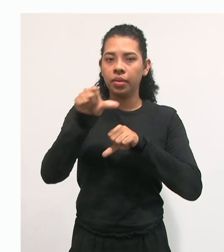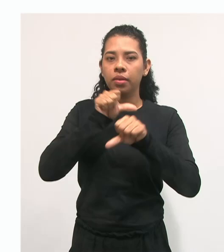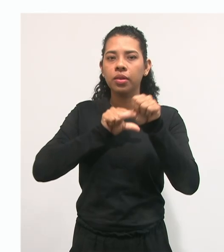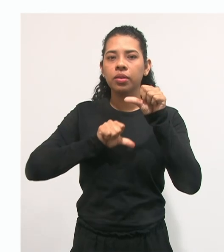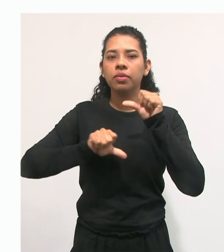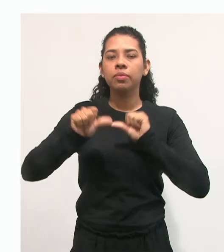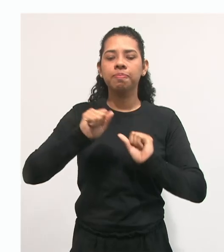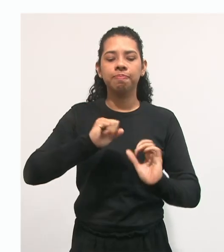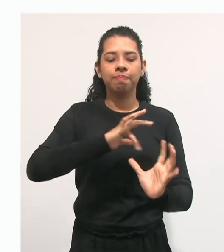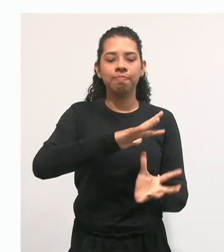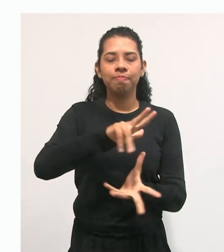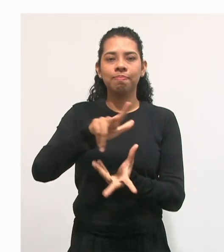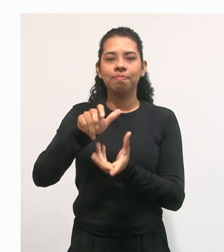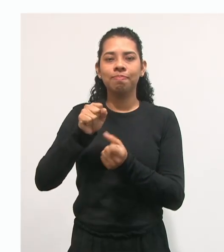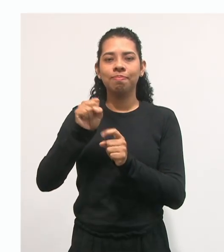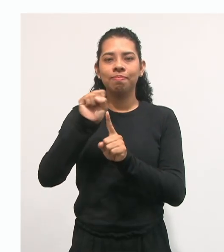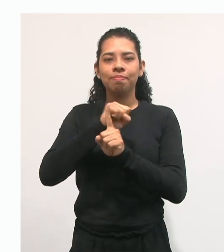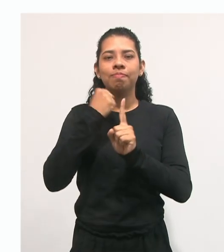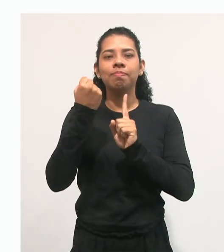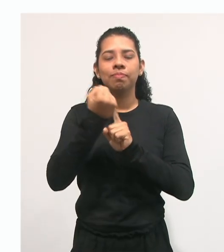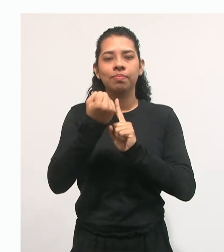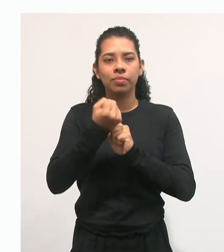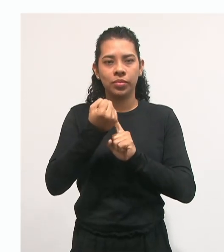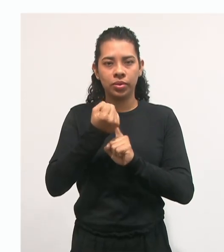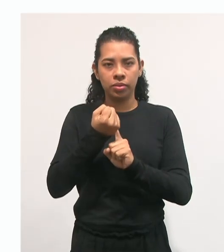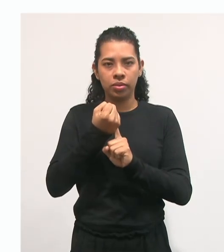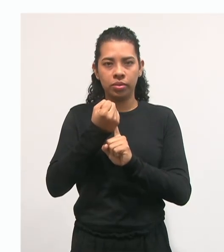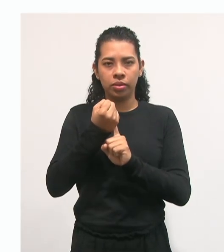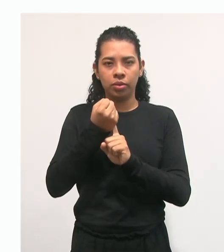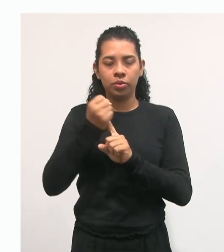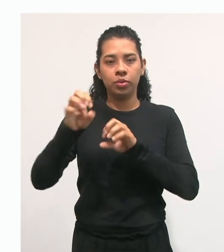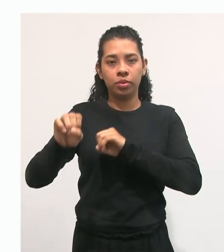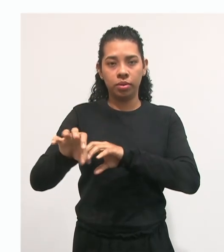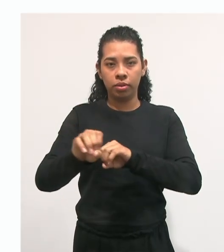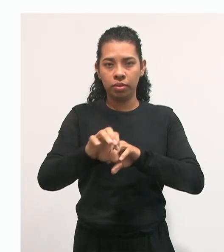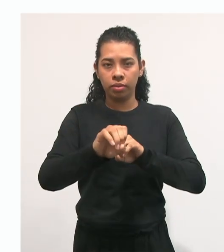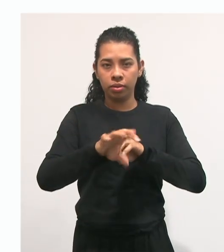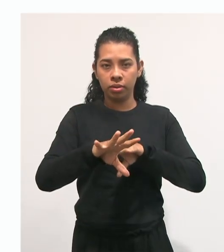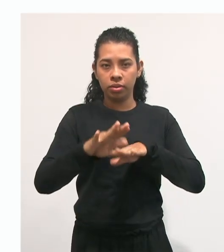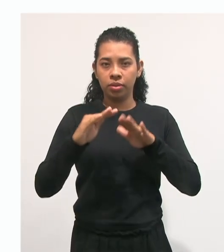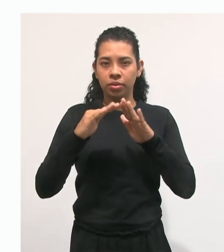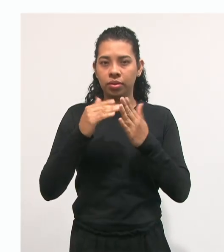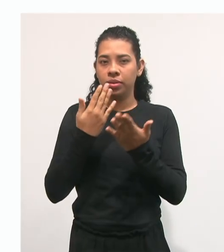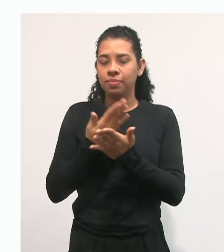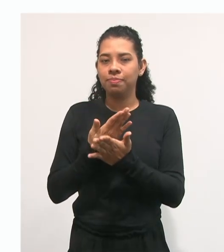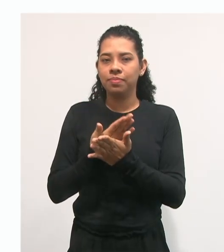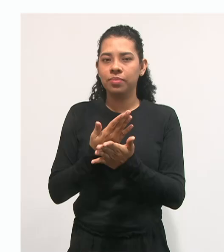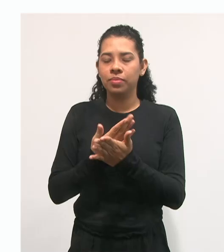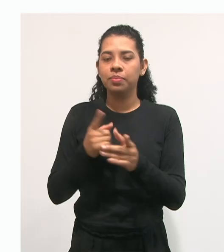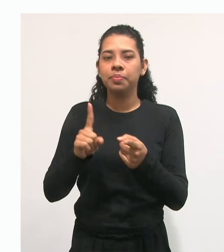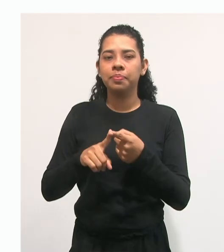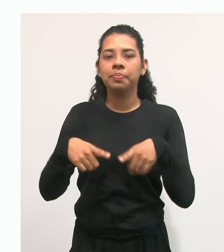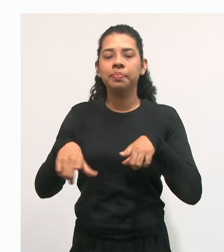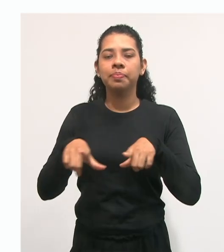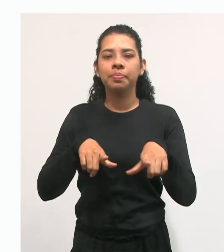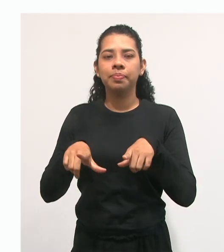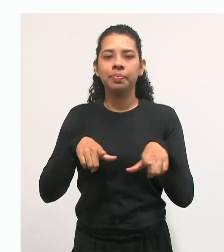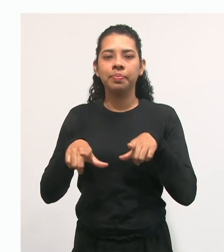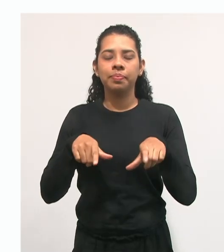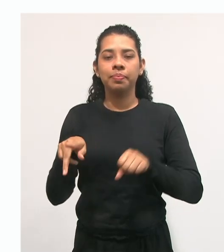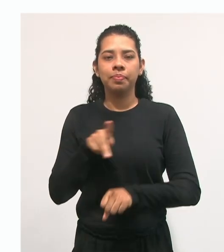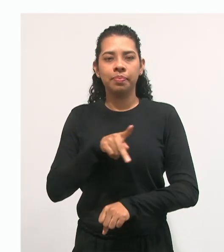geral da sociedade repercute sim na educação, nas escolas e no trabalho dos professores. Então, o